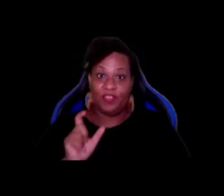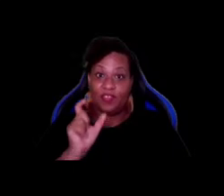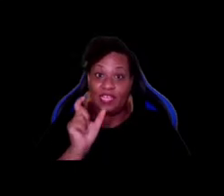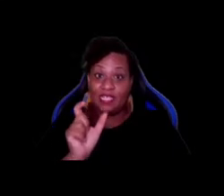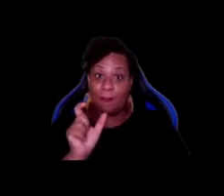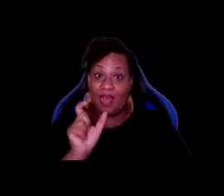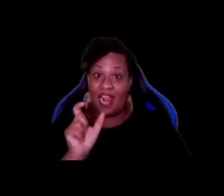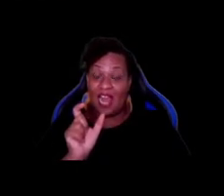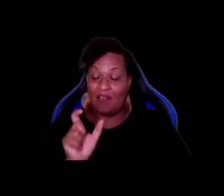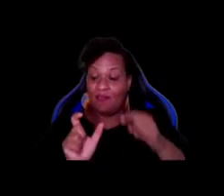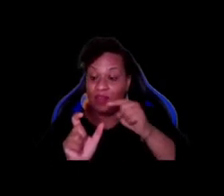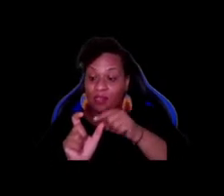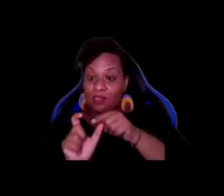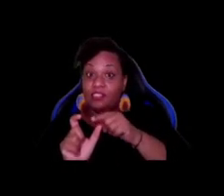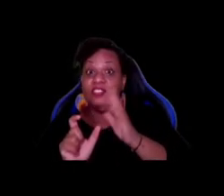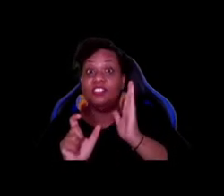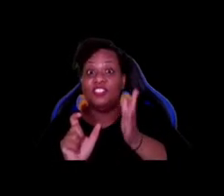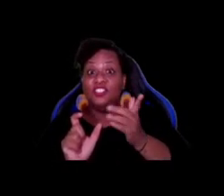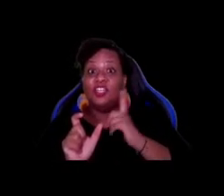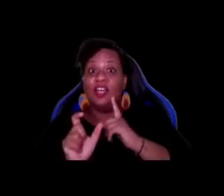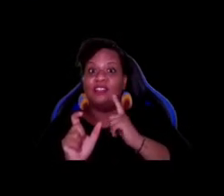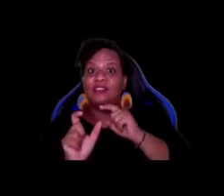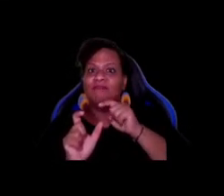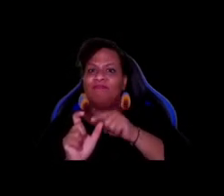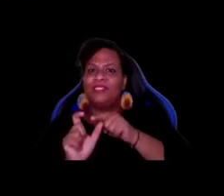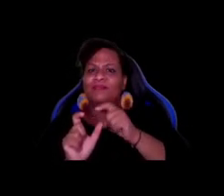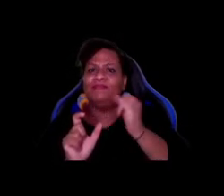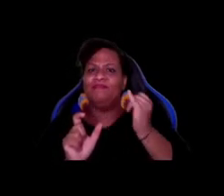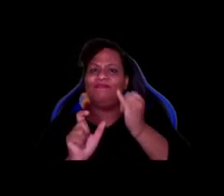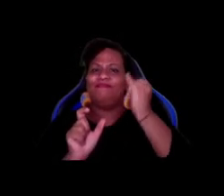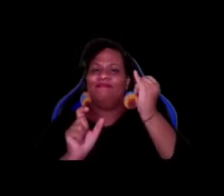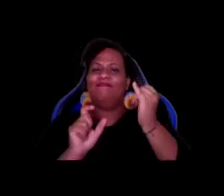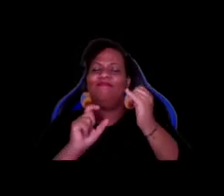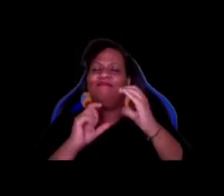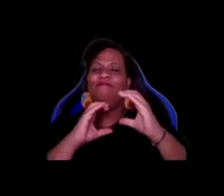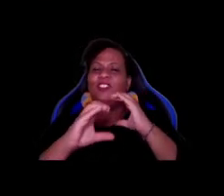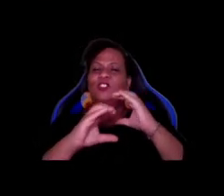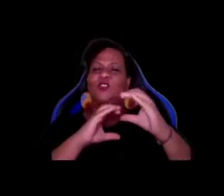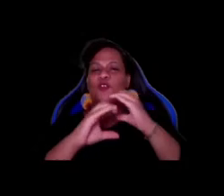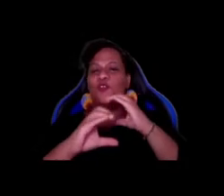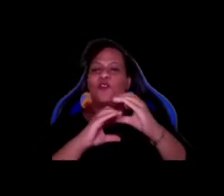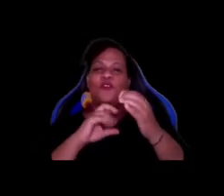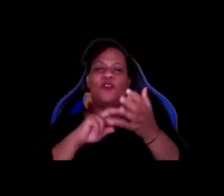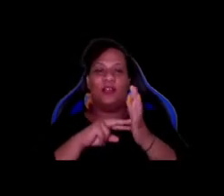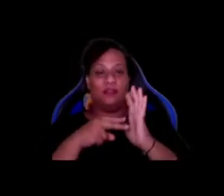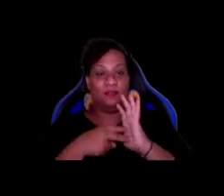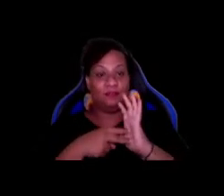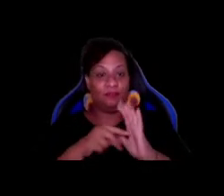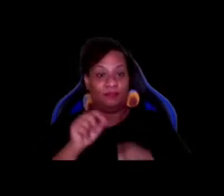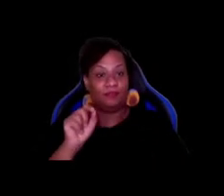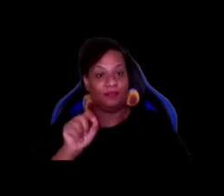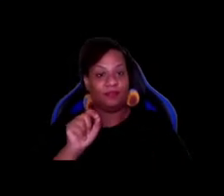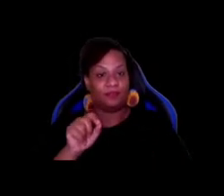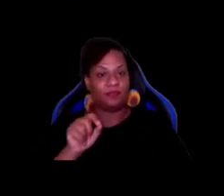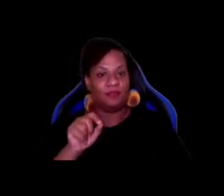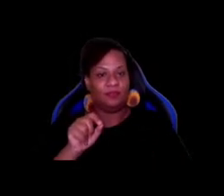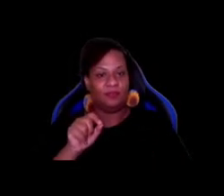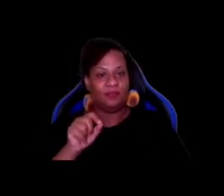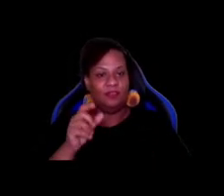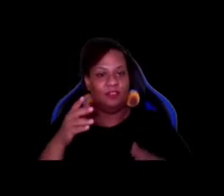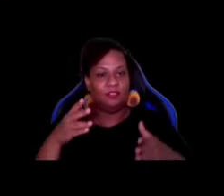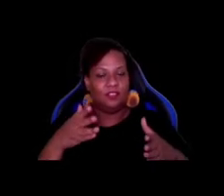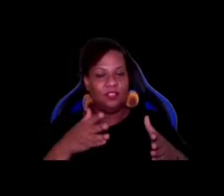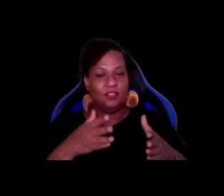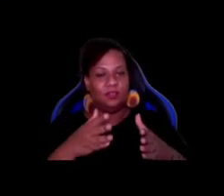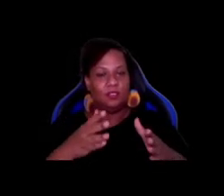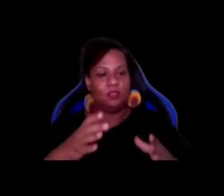palavra, já existe um significado de comunicação. Então, nessa tônica, nessa linha que